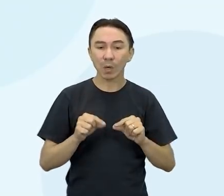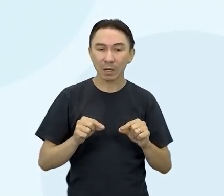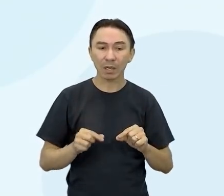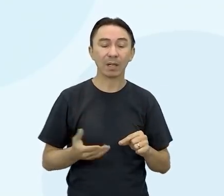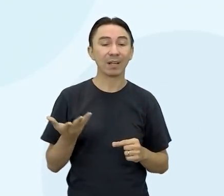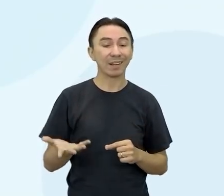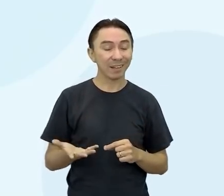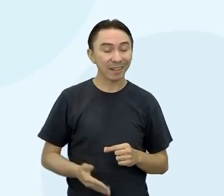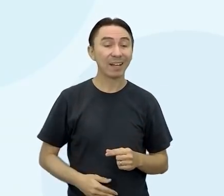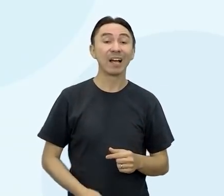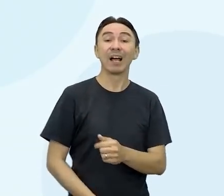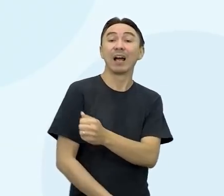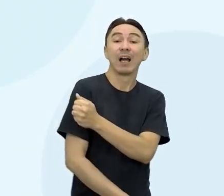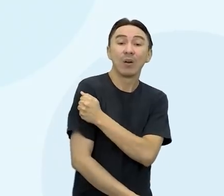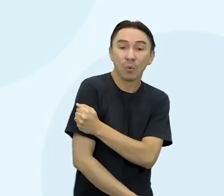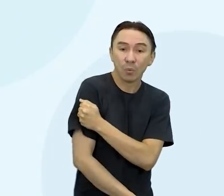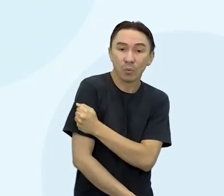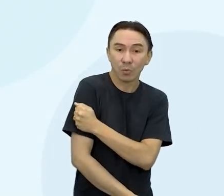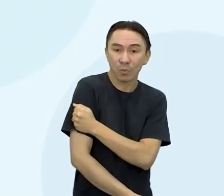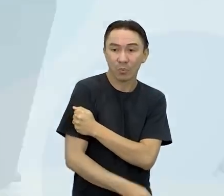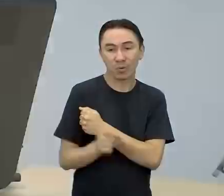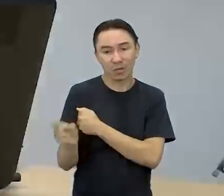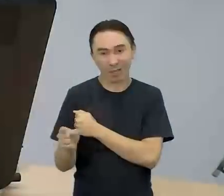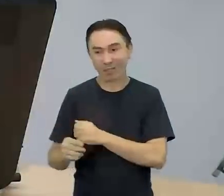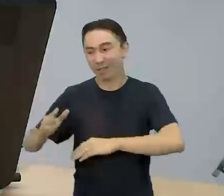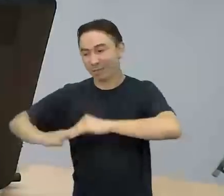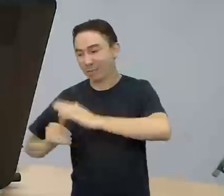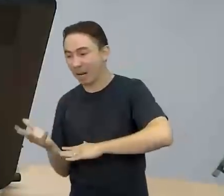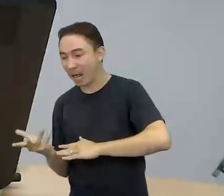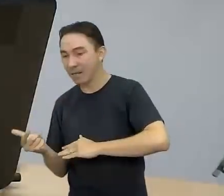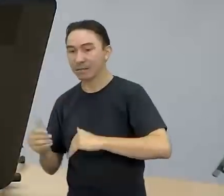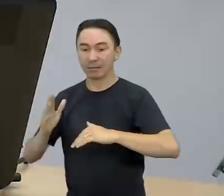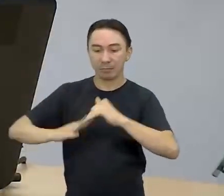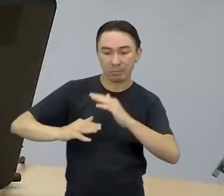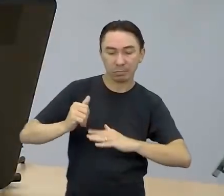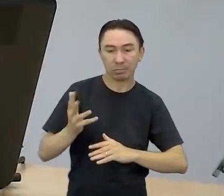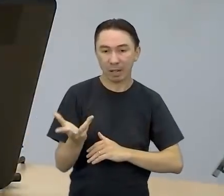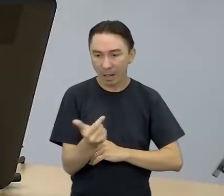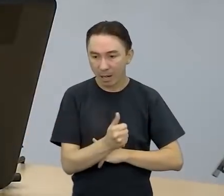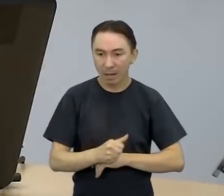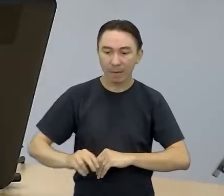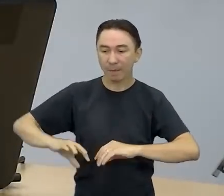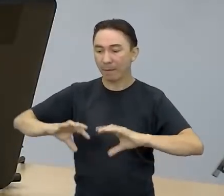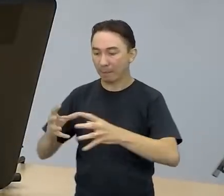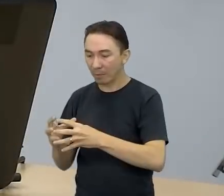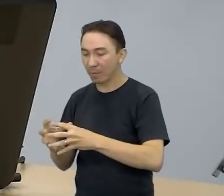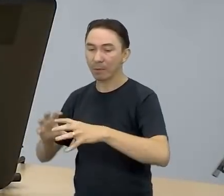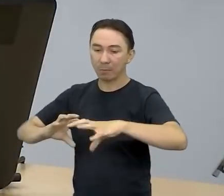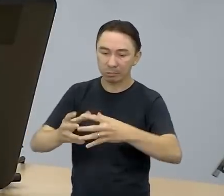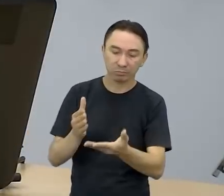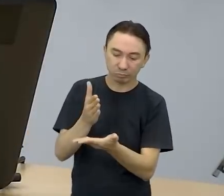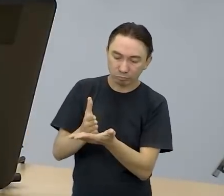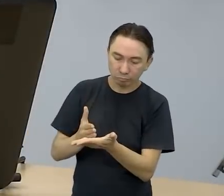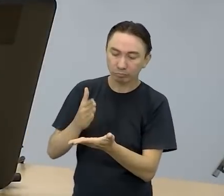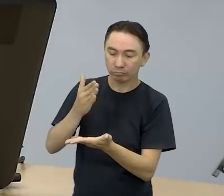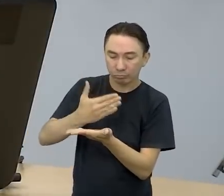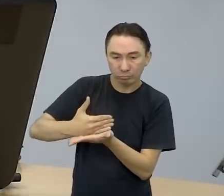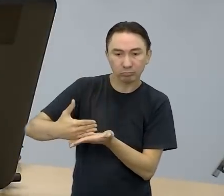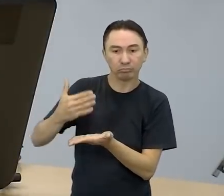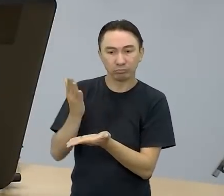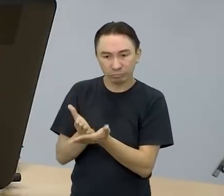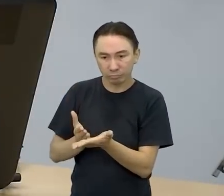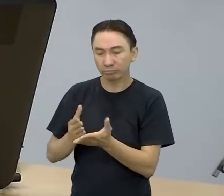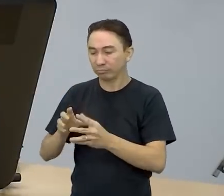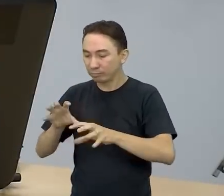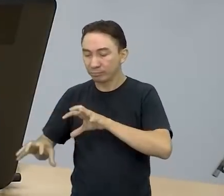estudantes por habilidades. Essa metodologia é trabalhada principalmente aí em matemática, né, e língua portuguesa,